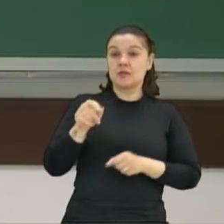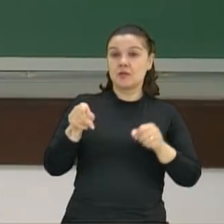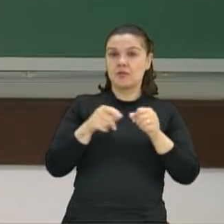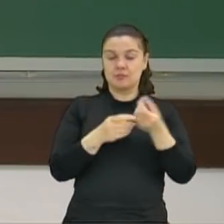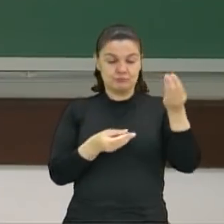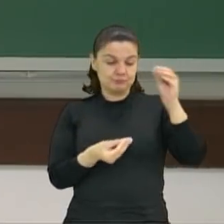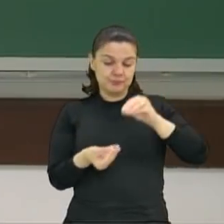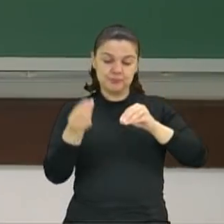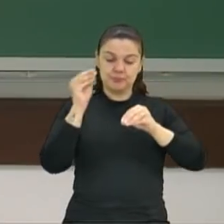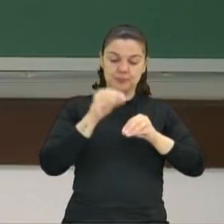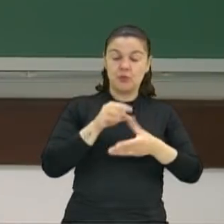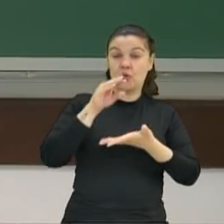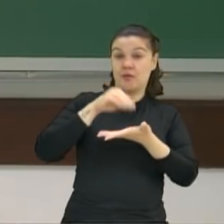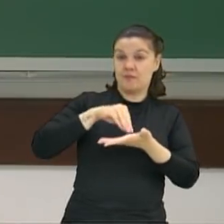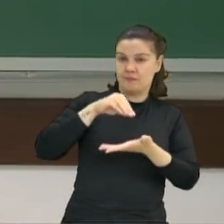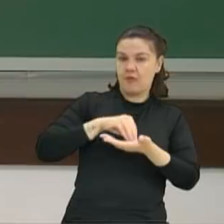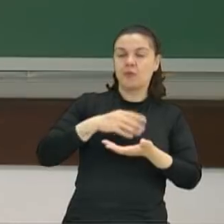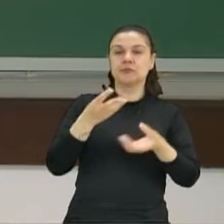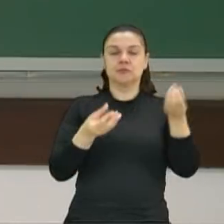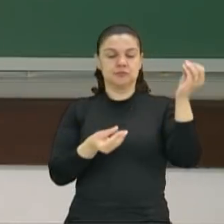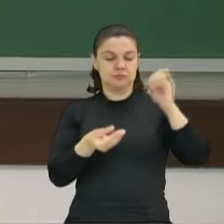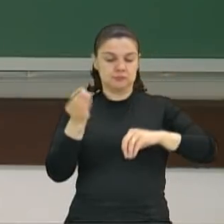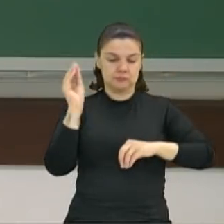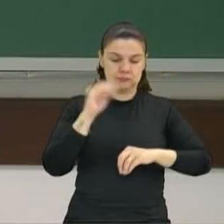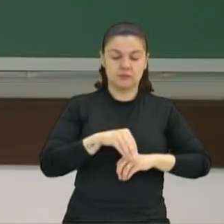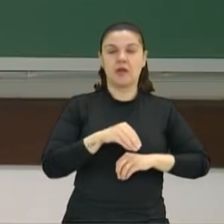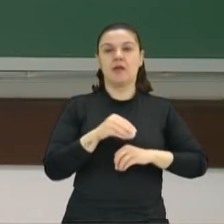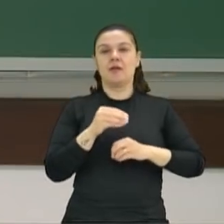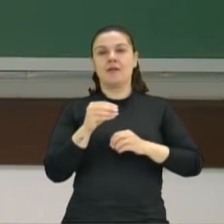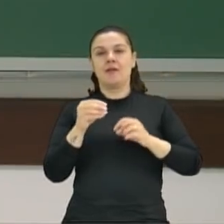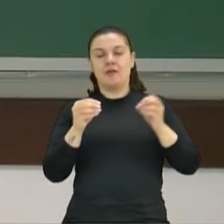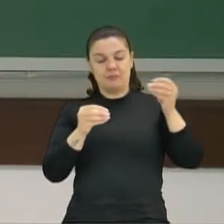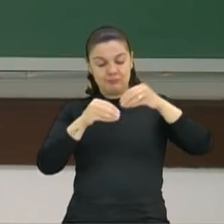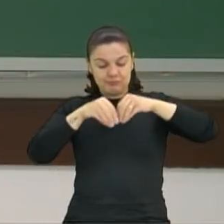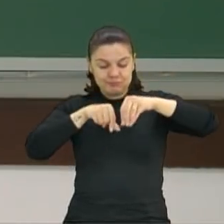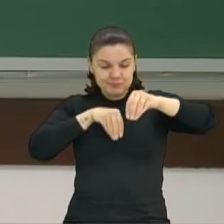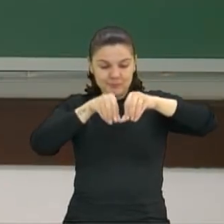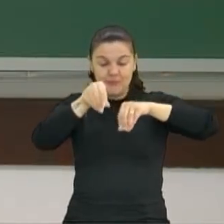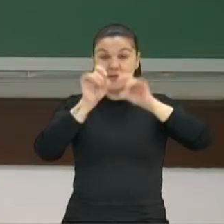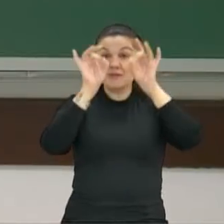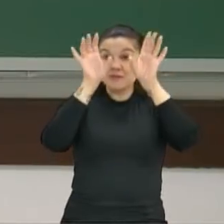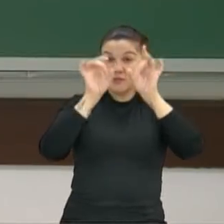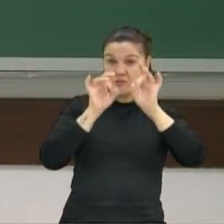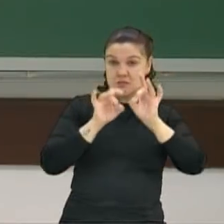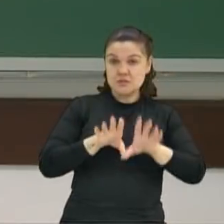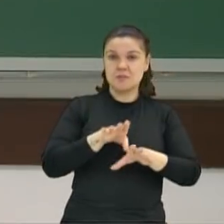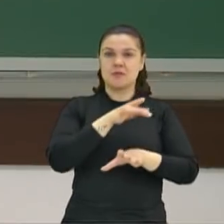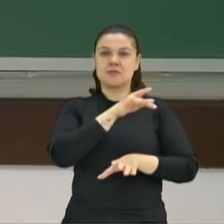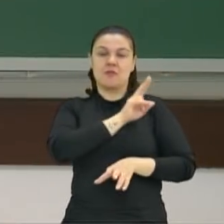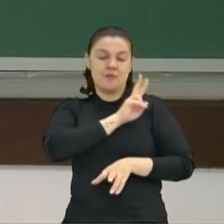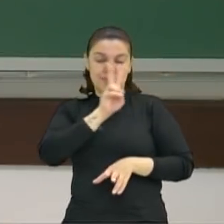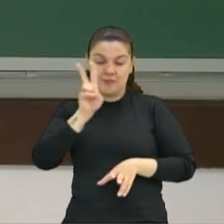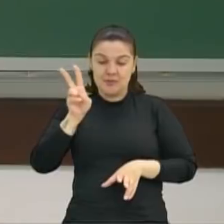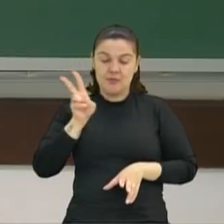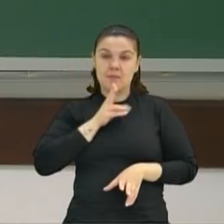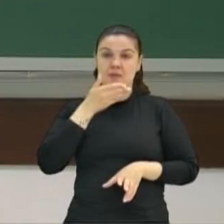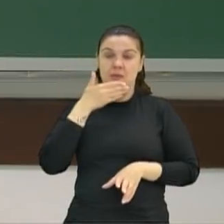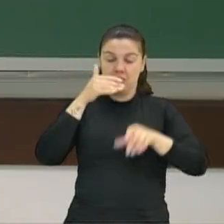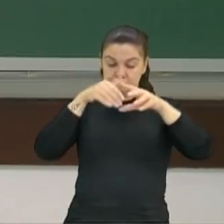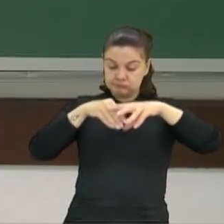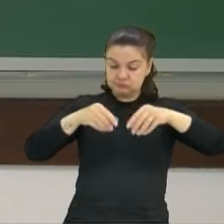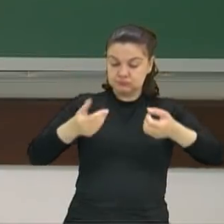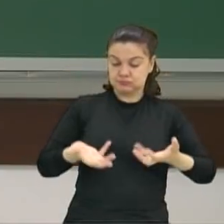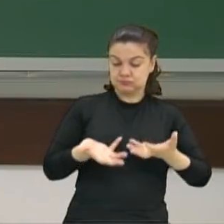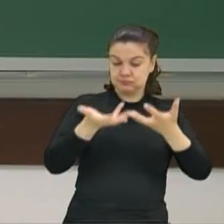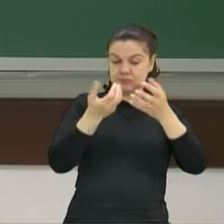as correções desse solo, colocados os nutrientes necessários para que o cultivo